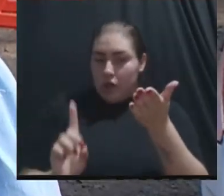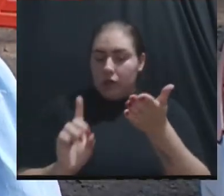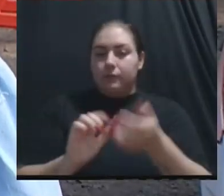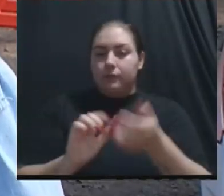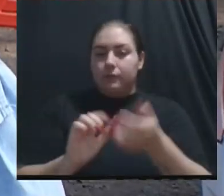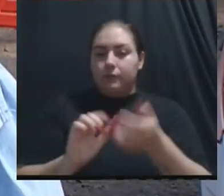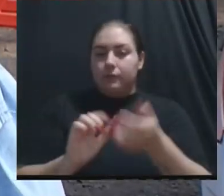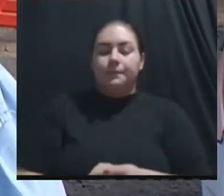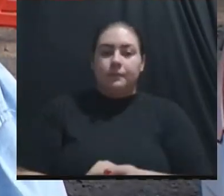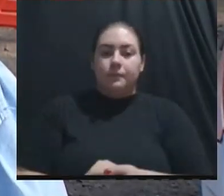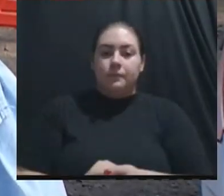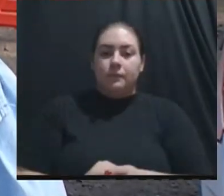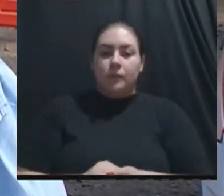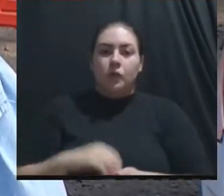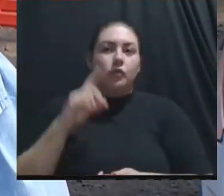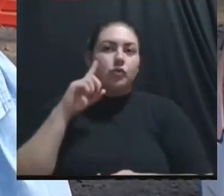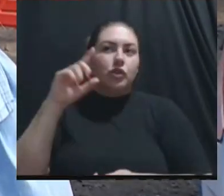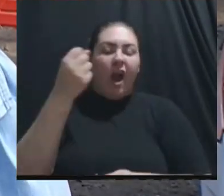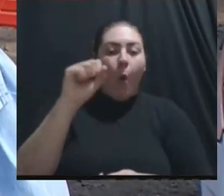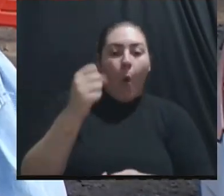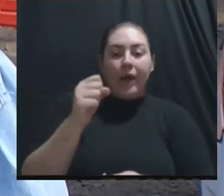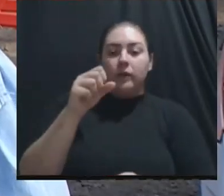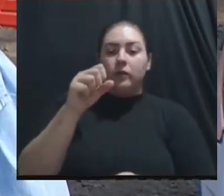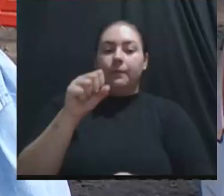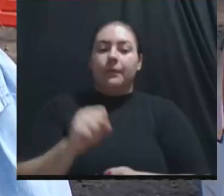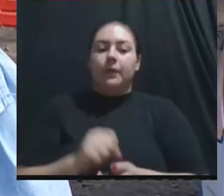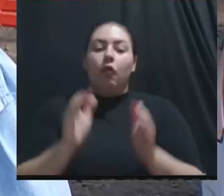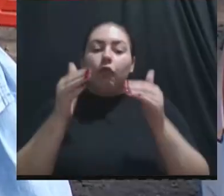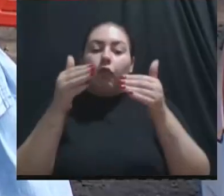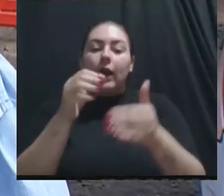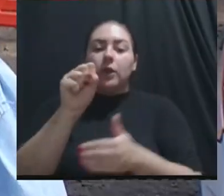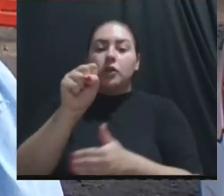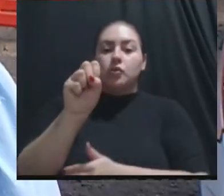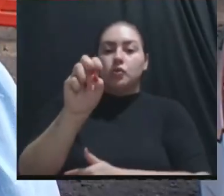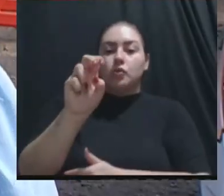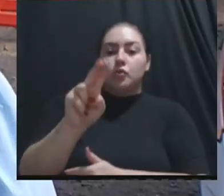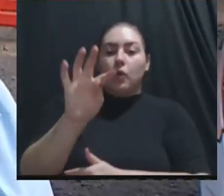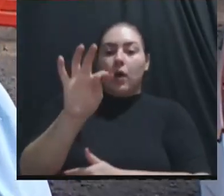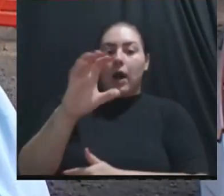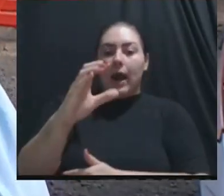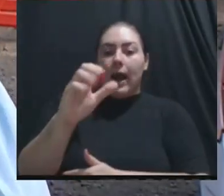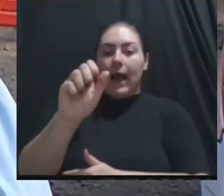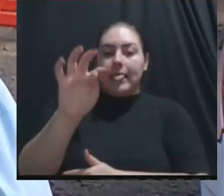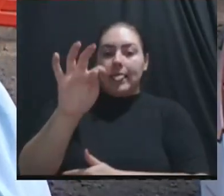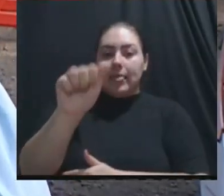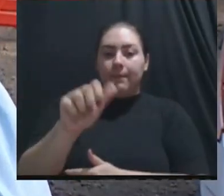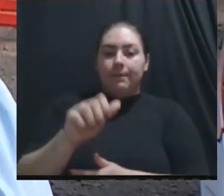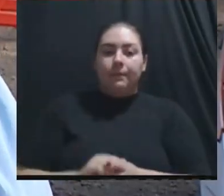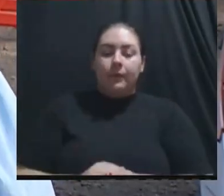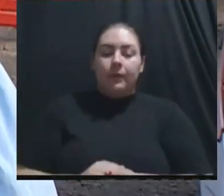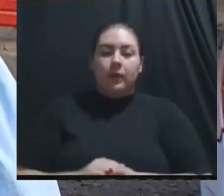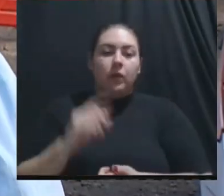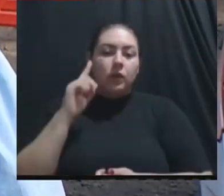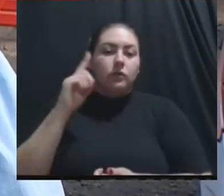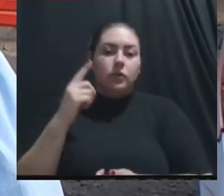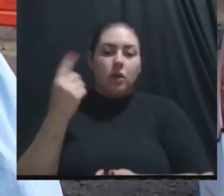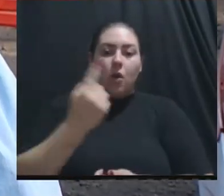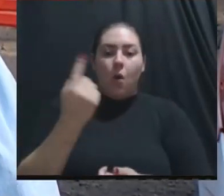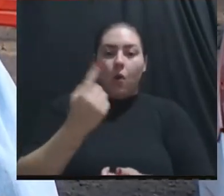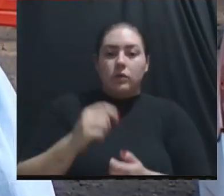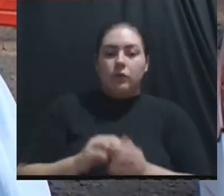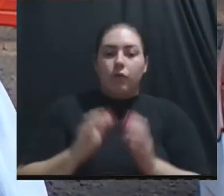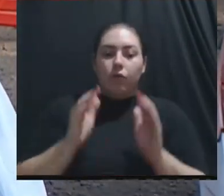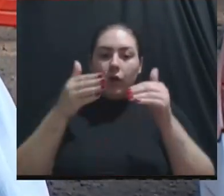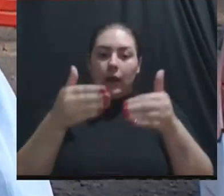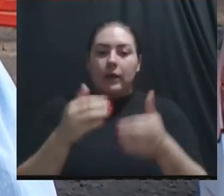sucatas, né, destinado à pessoa jurídica, e no dia 11 seria para prensa, também destinado à pessoa jurídica. Lembrando que